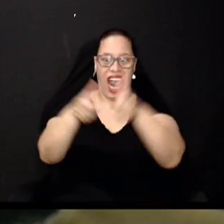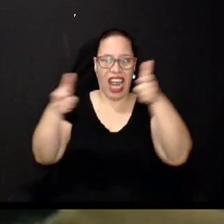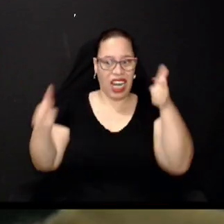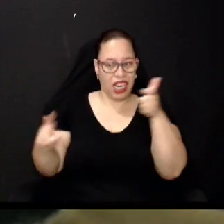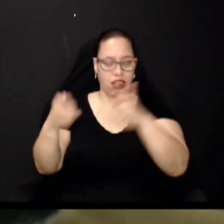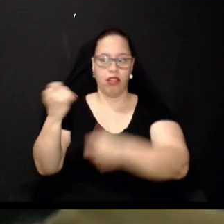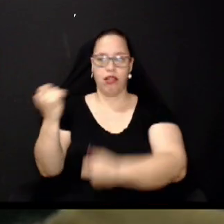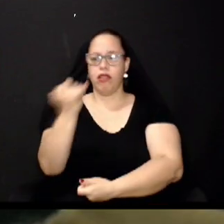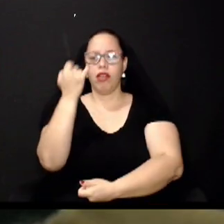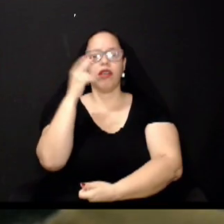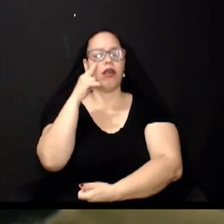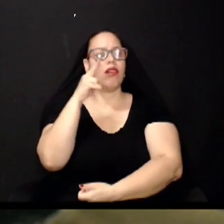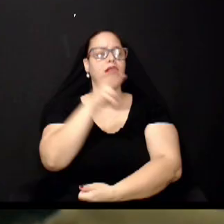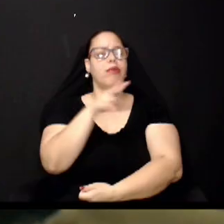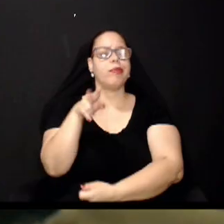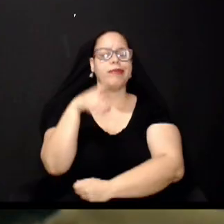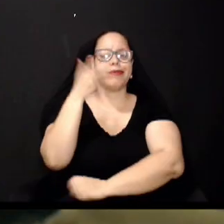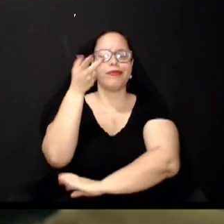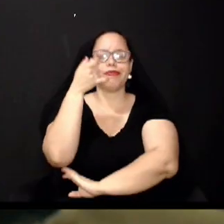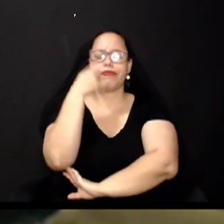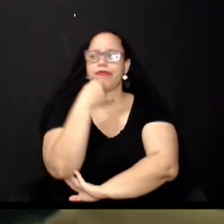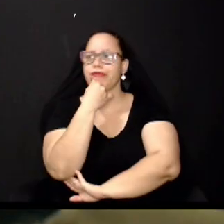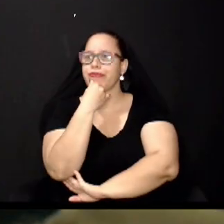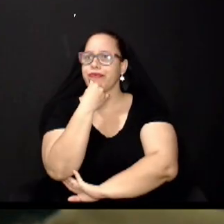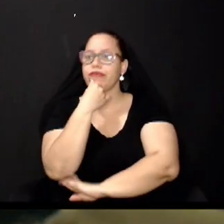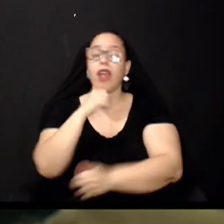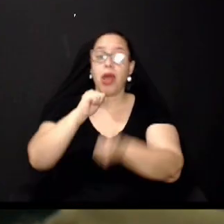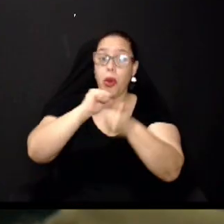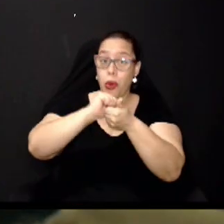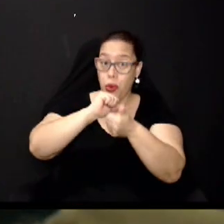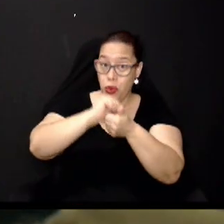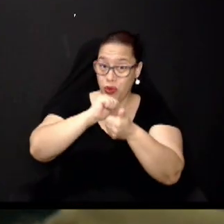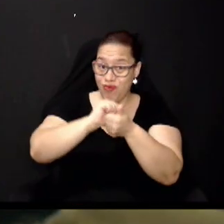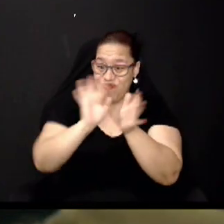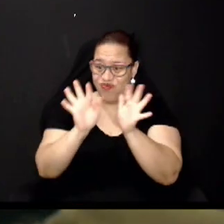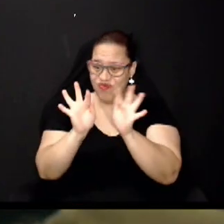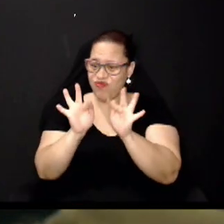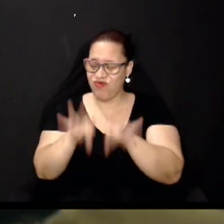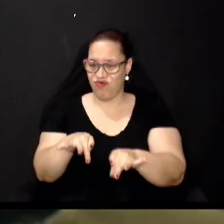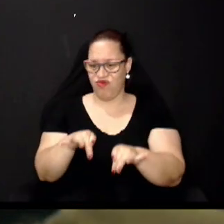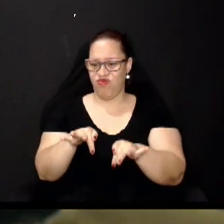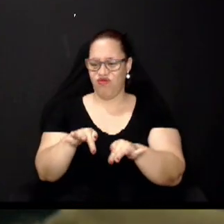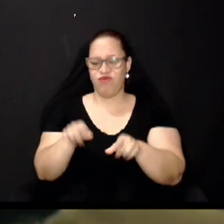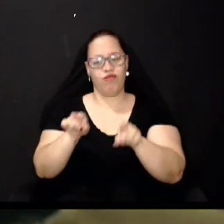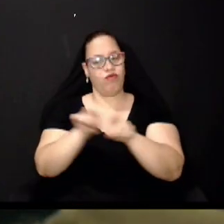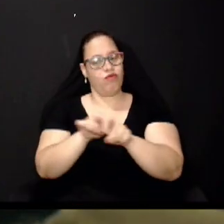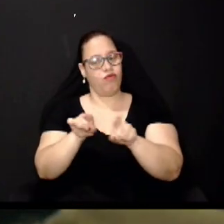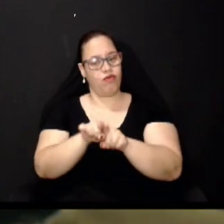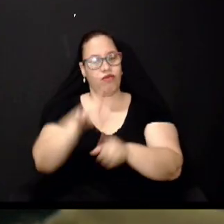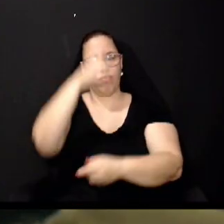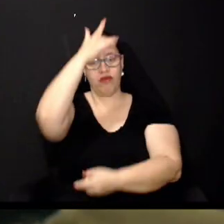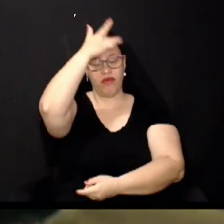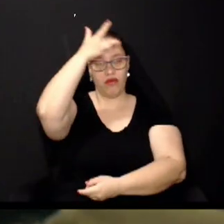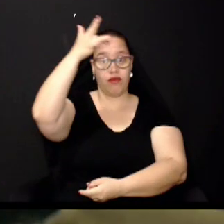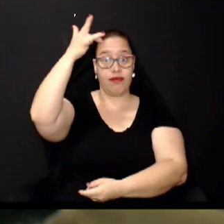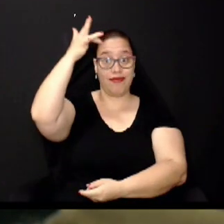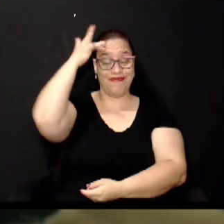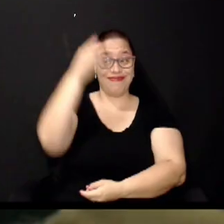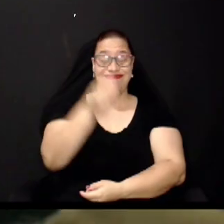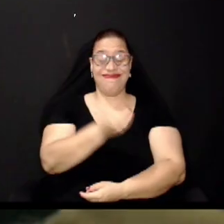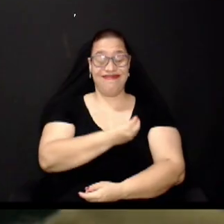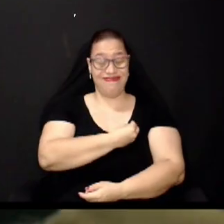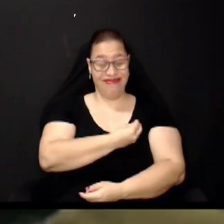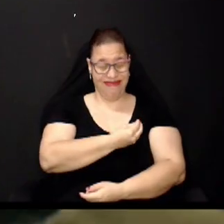olhar para essa qualidade desse fim, né? E também para a saúde mental de quem passa por